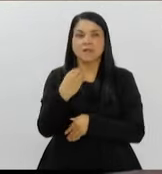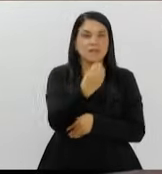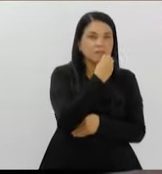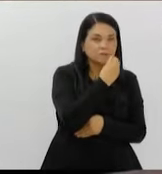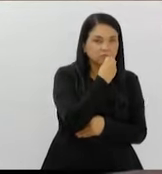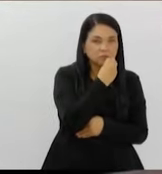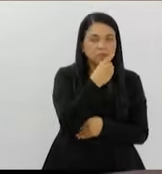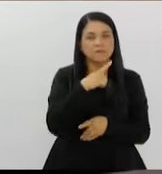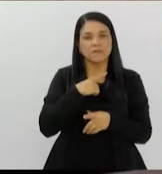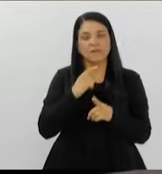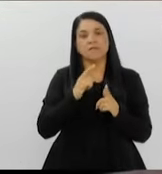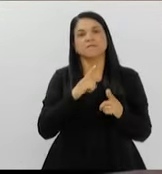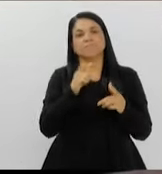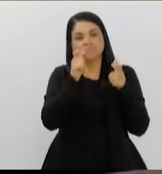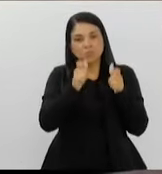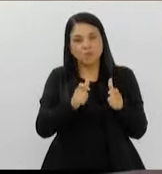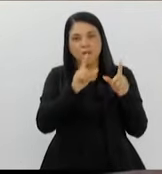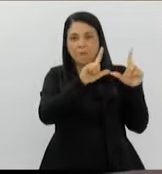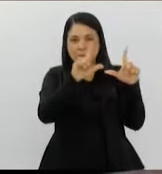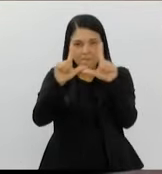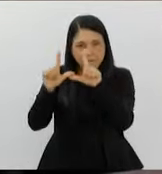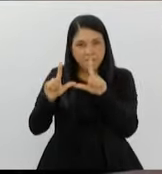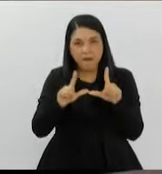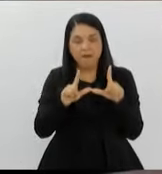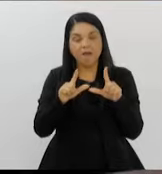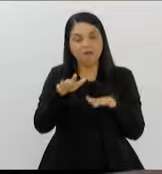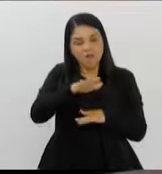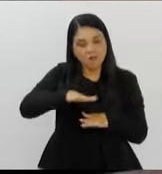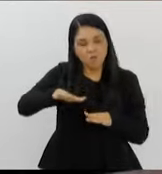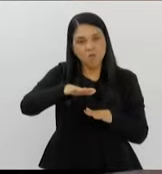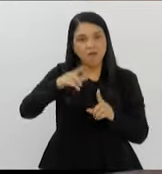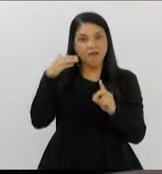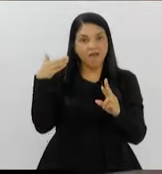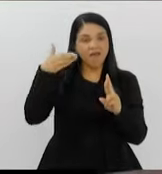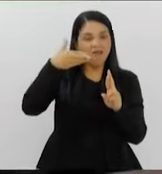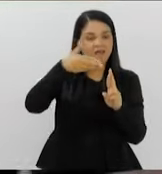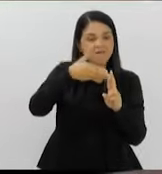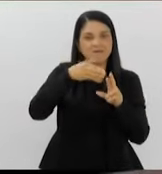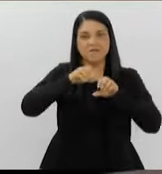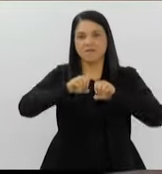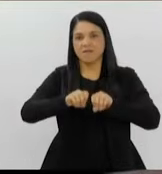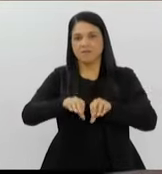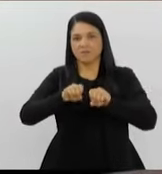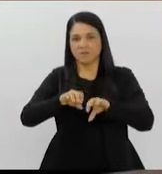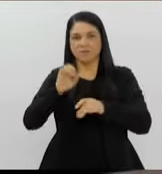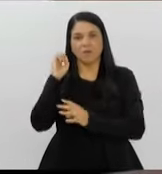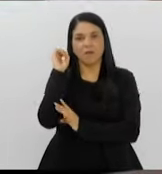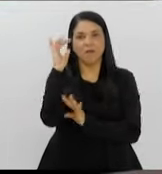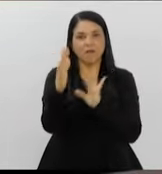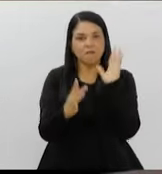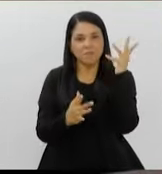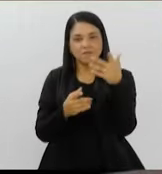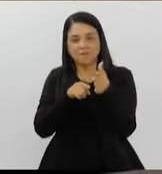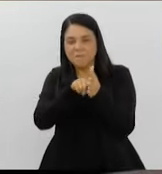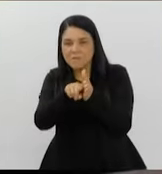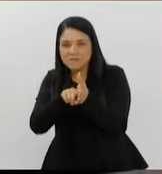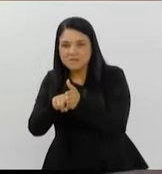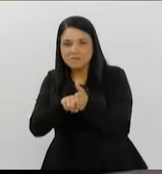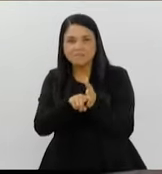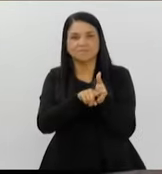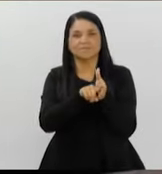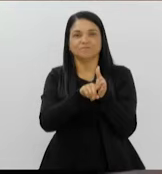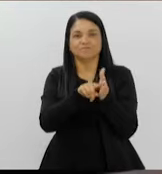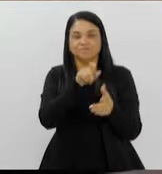exposições, tornando esse espaço uma referência em educação ambiental e pesquisa. Eu acho